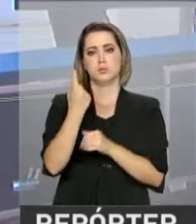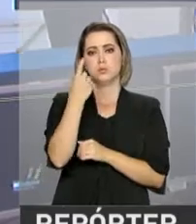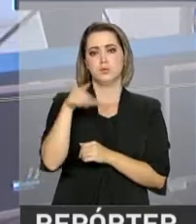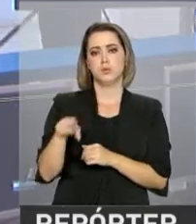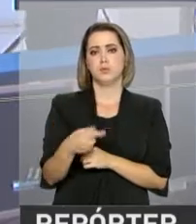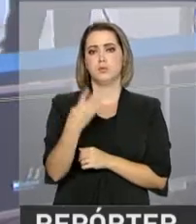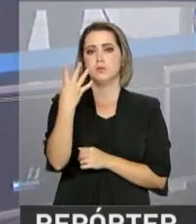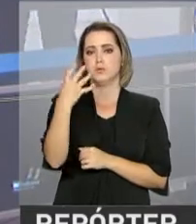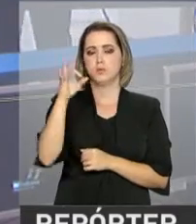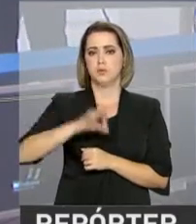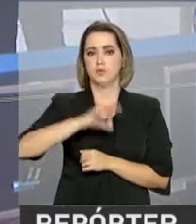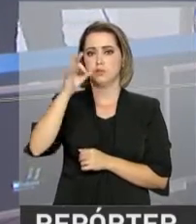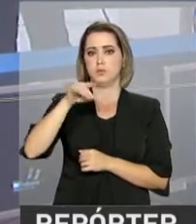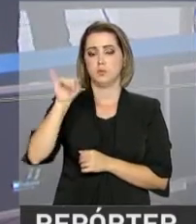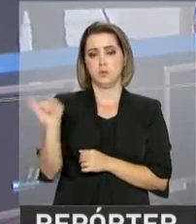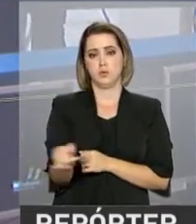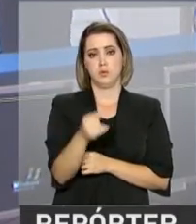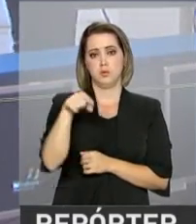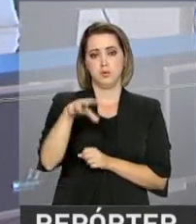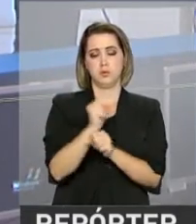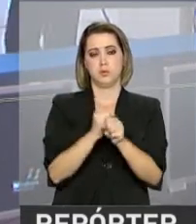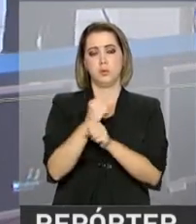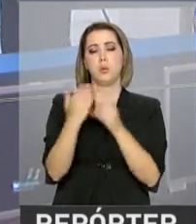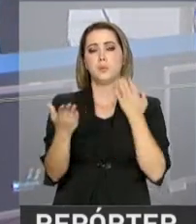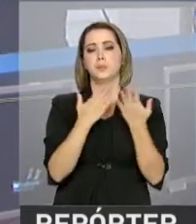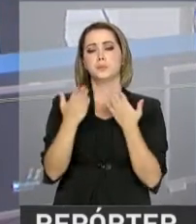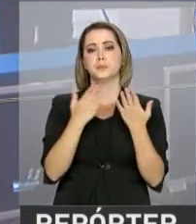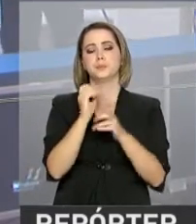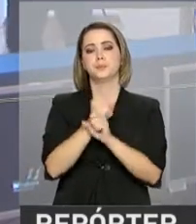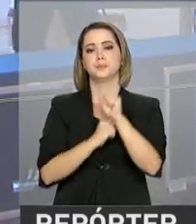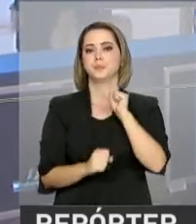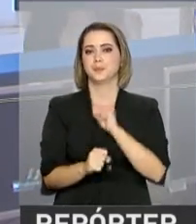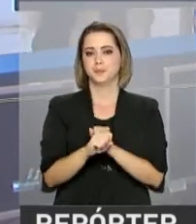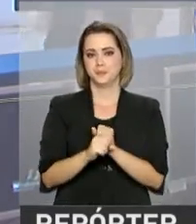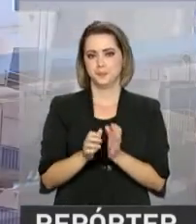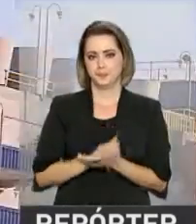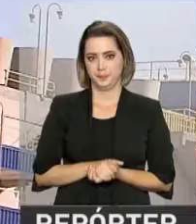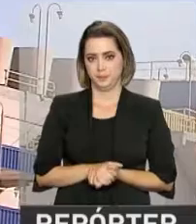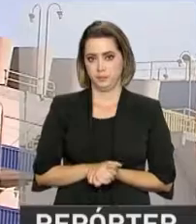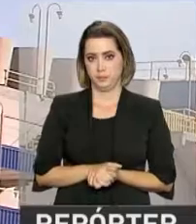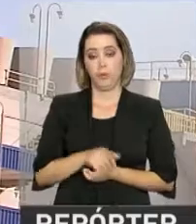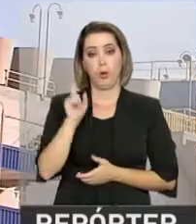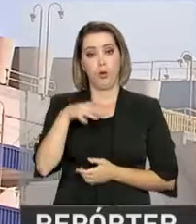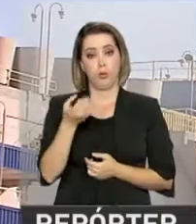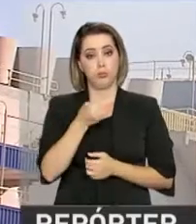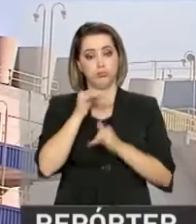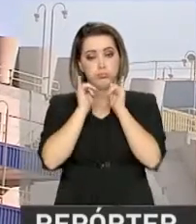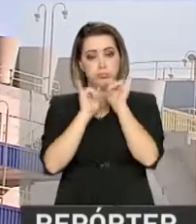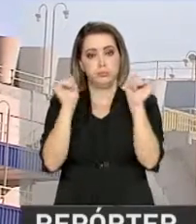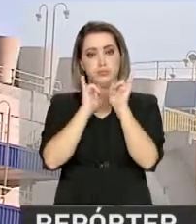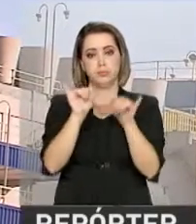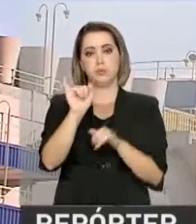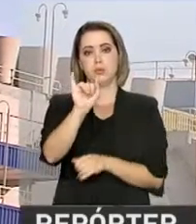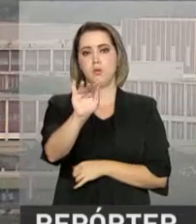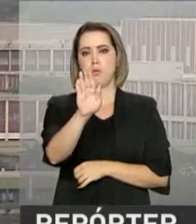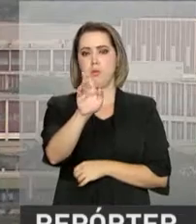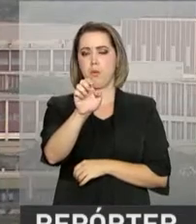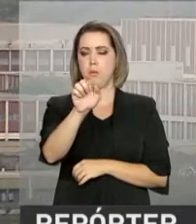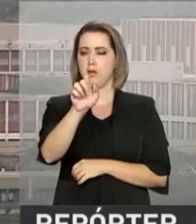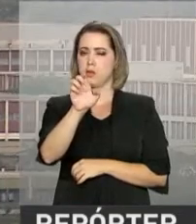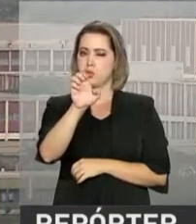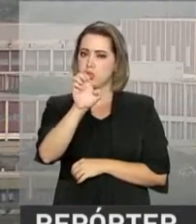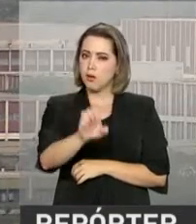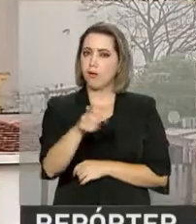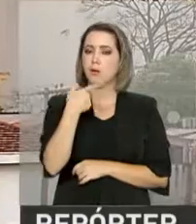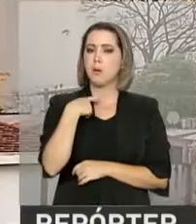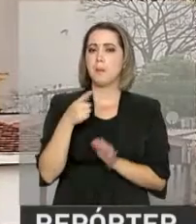1,4% em janeiro deste ano, na comparação com janeiro do ano passado. Segundo dados divulgados hoje pelo IBGE, esse crescimento indica